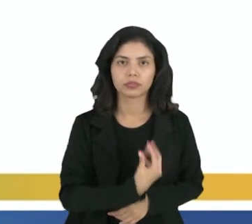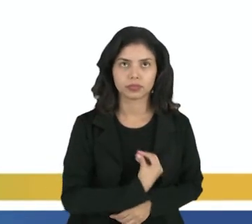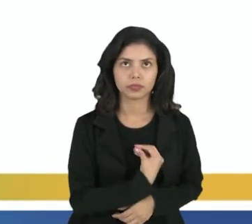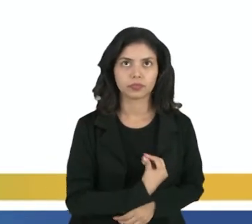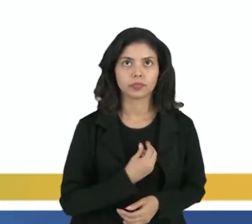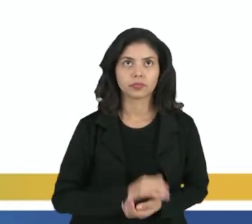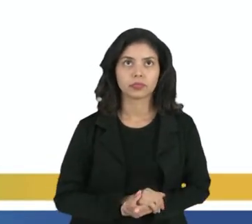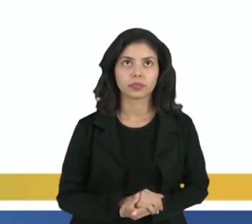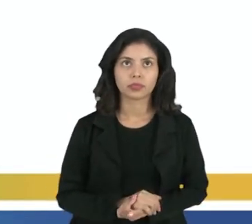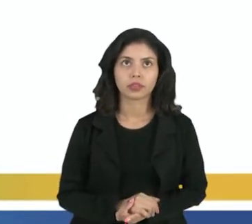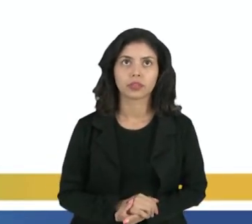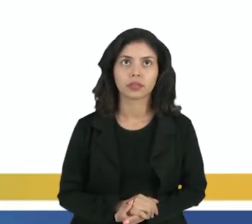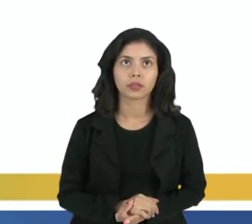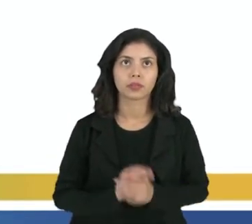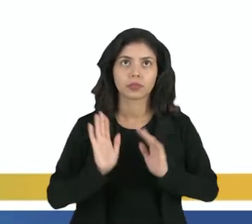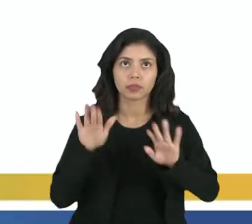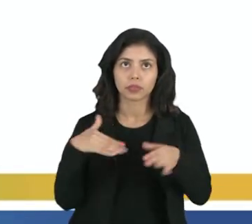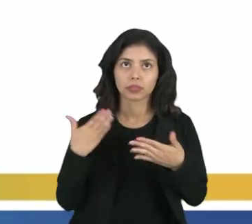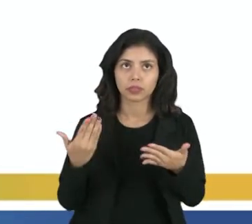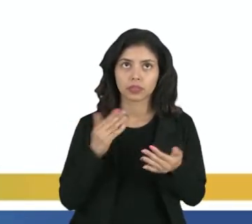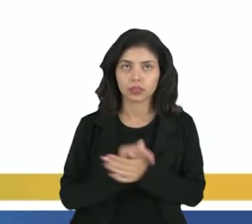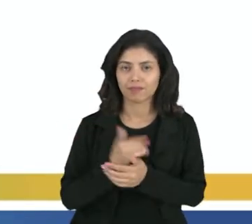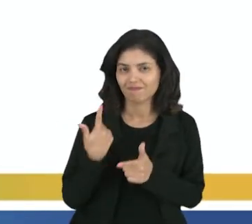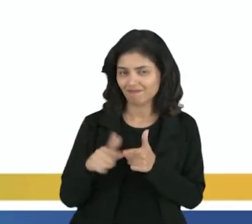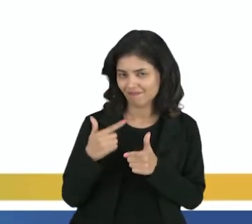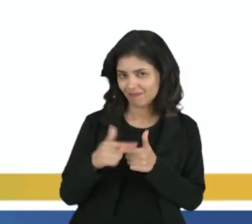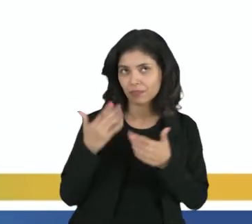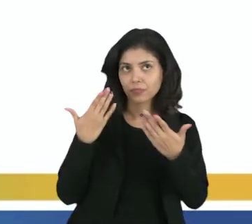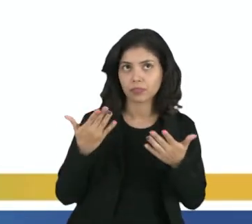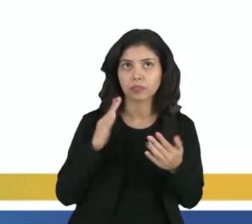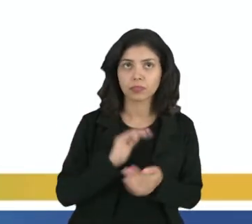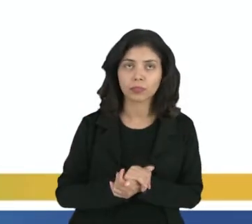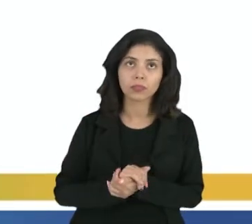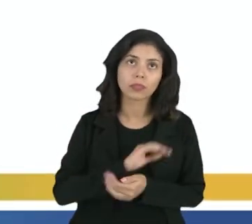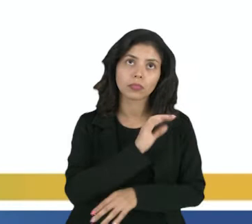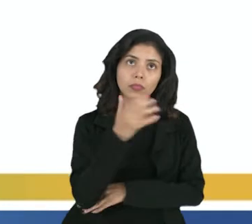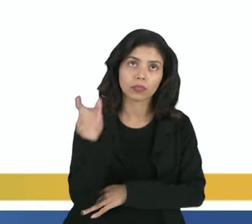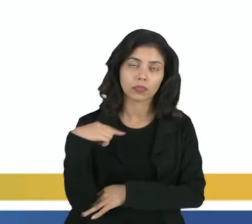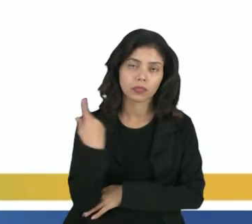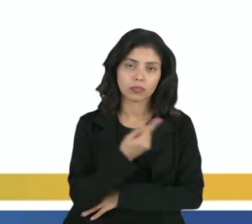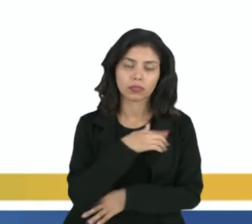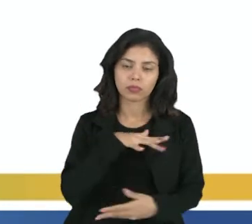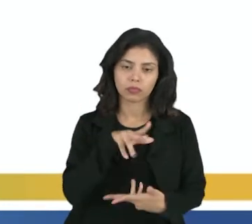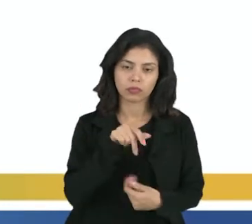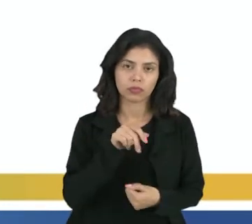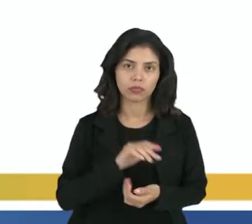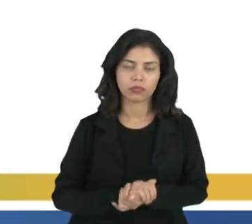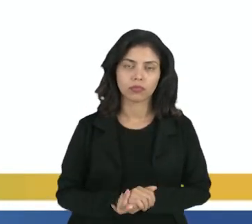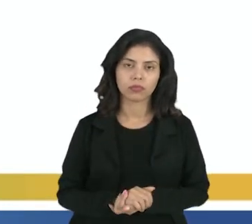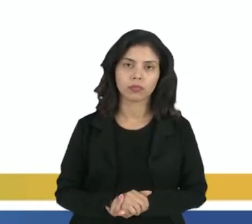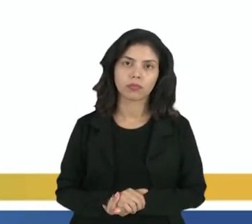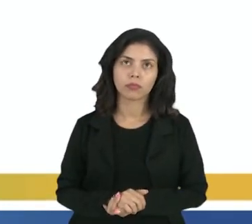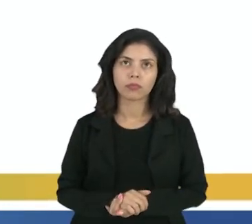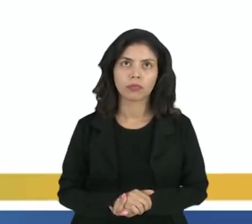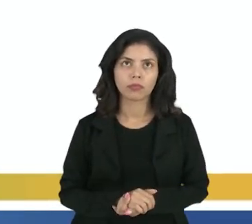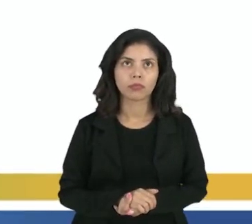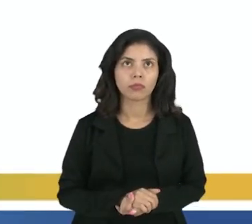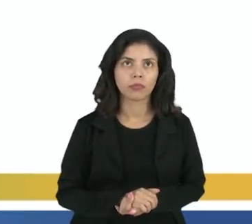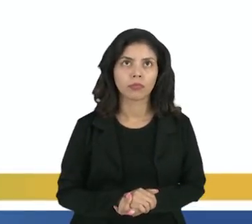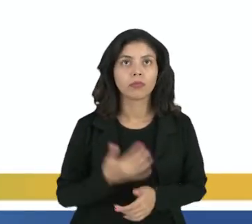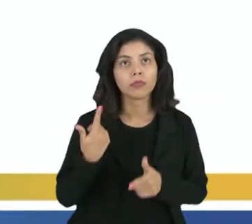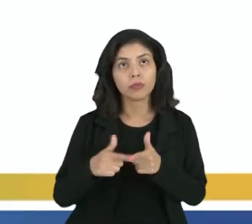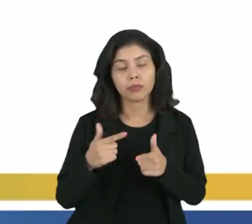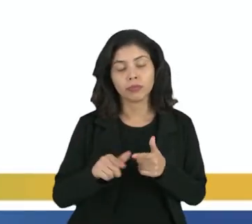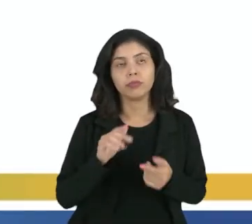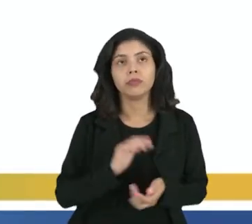vivemos. E quais são as principais causas dos problemas ambientais que afetam o nosso planeta? Então,